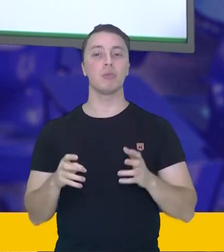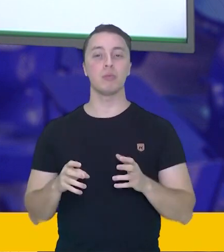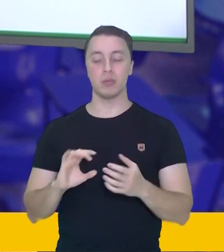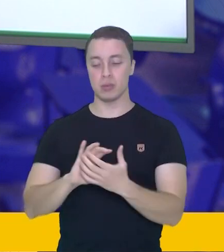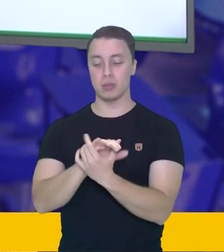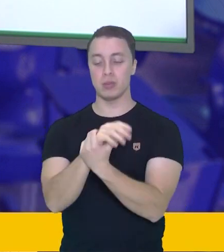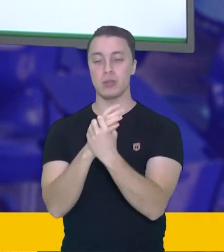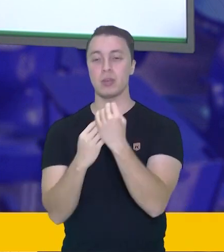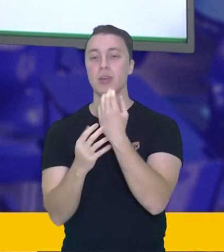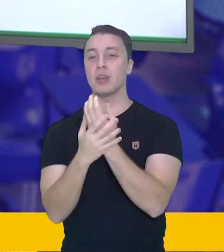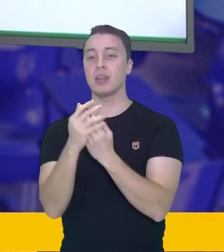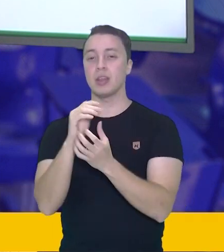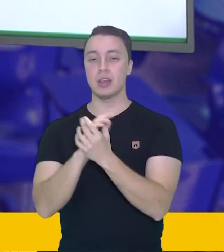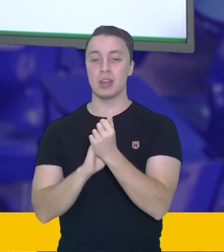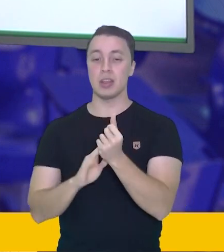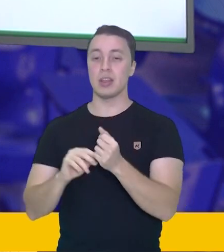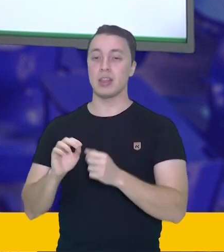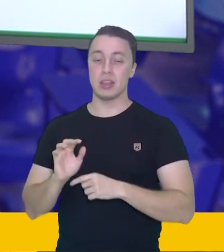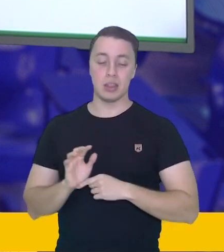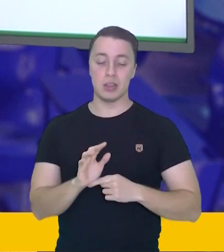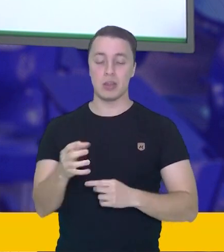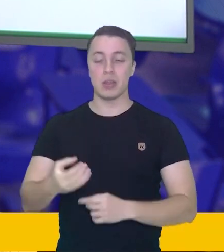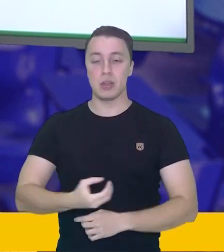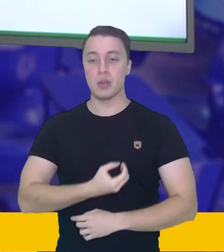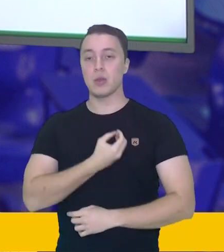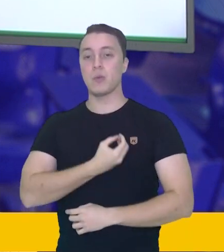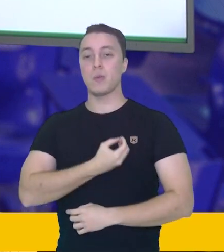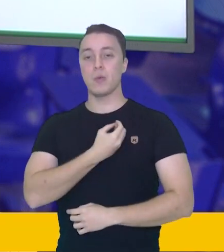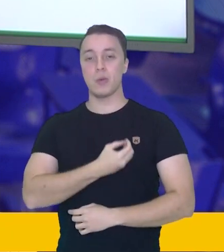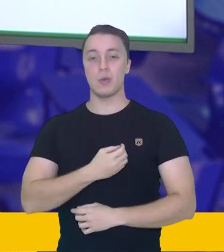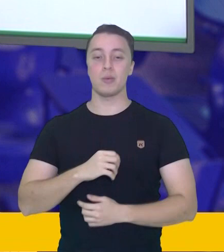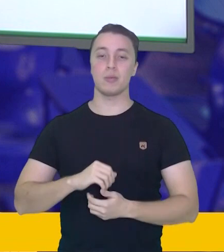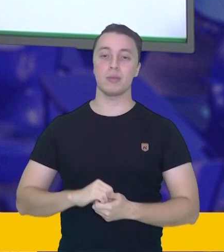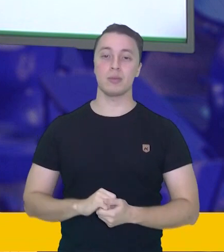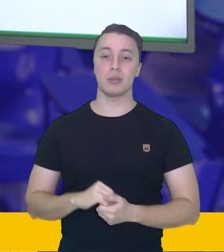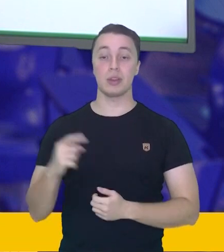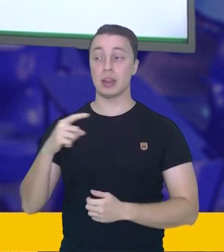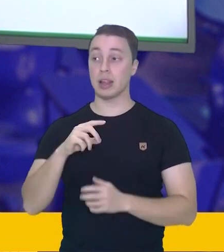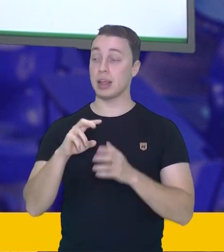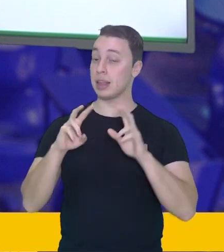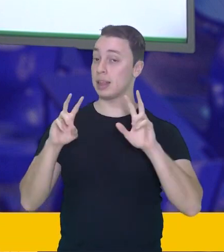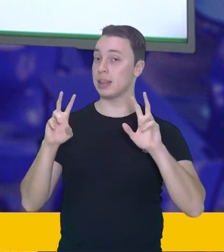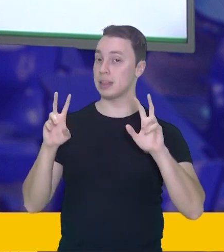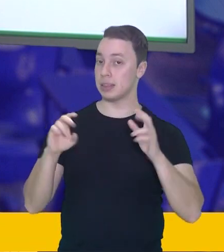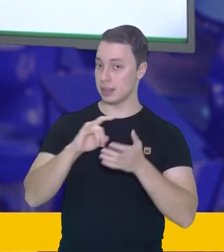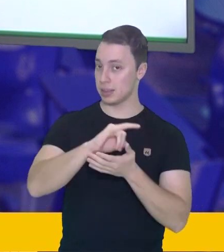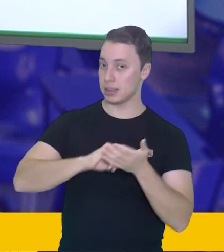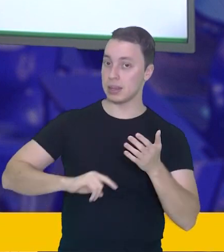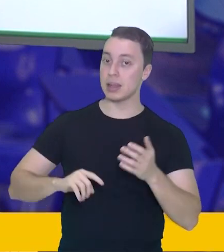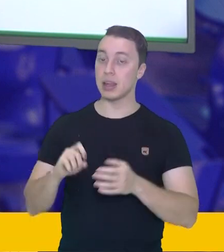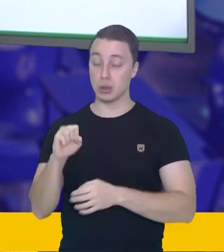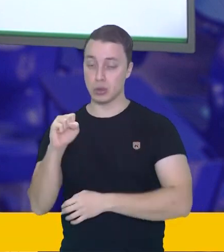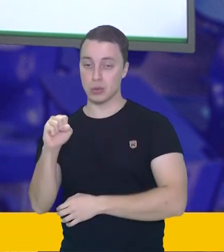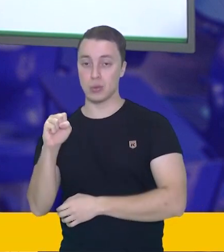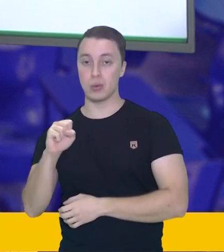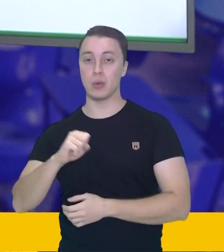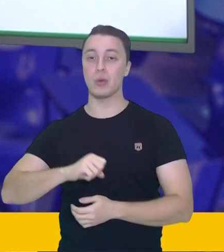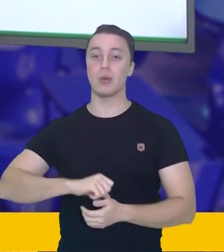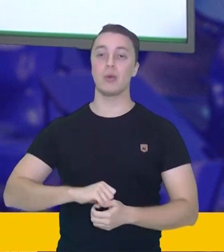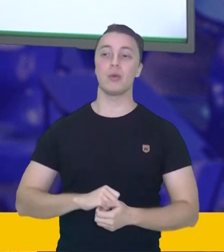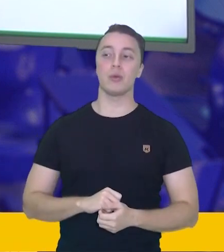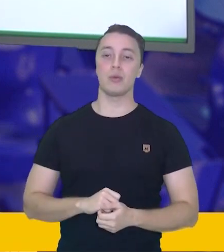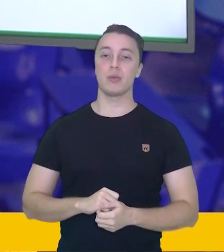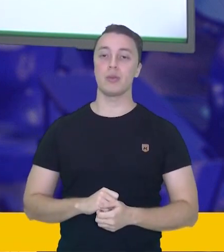as mãos salva vidas. Na atividade seguinte, de número 8,